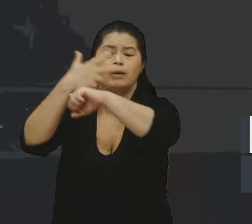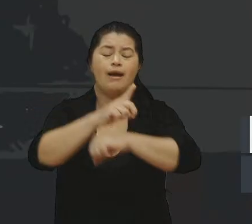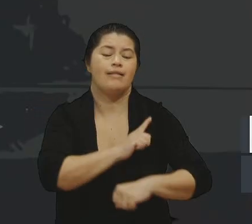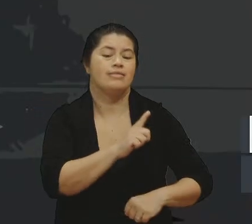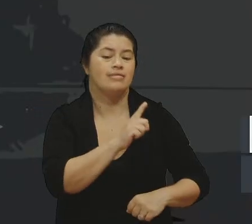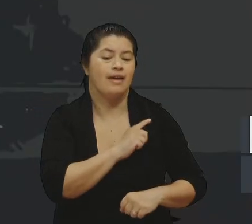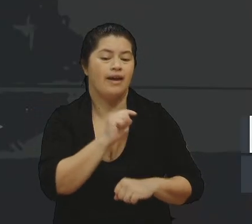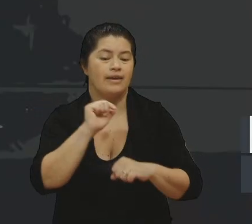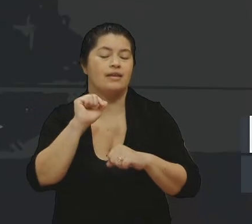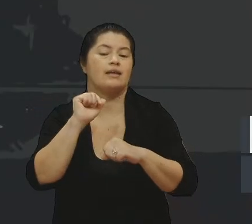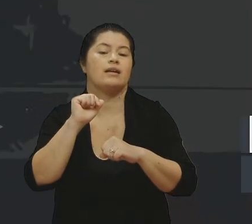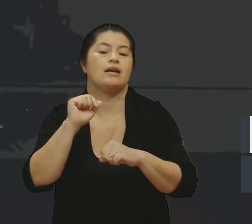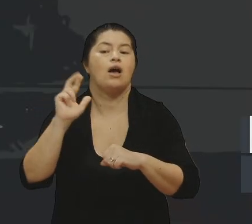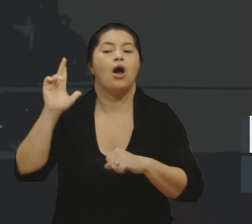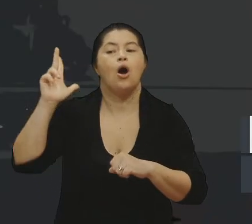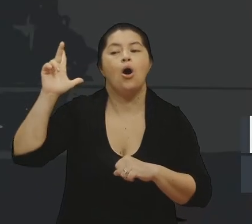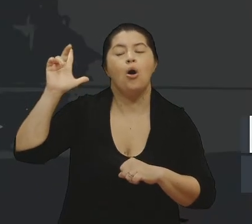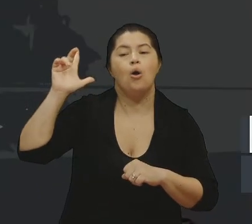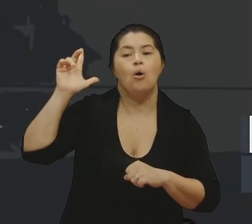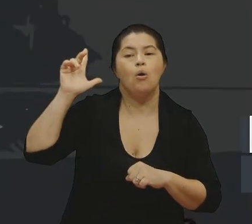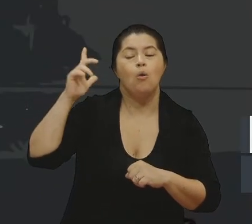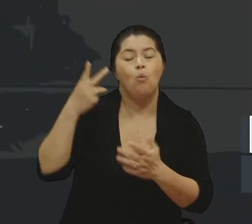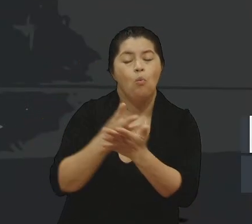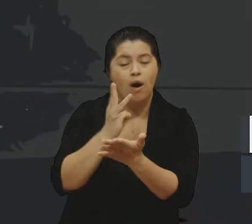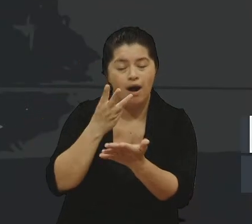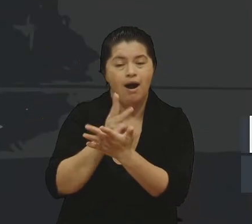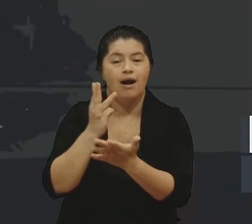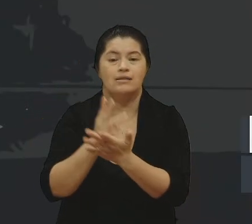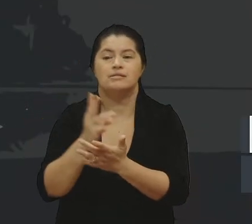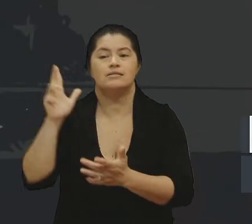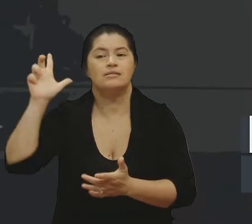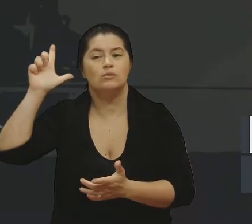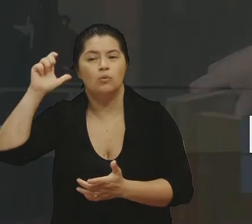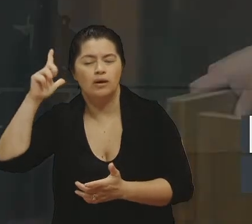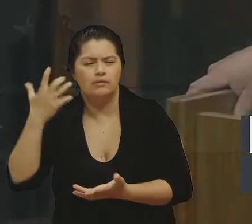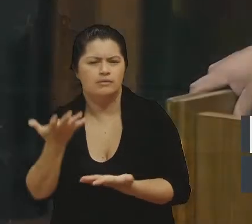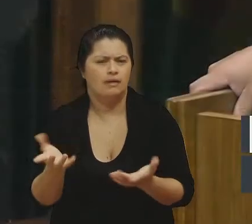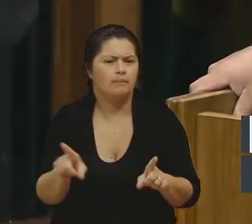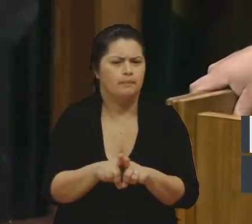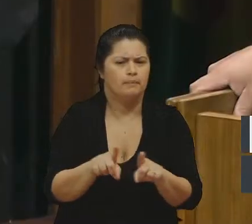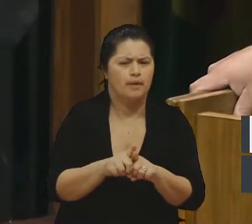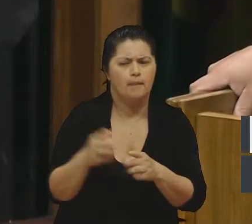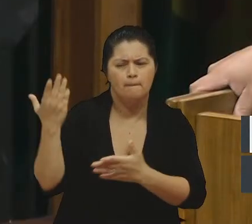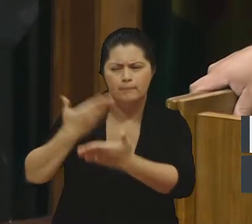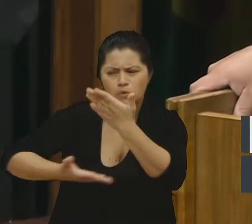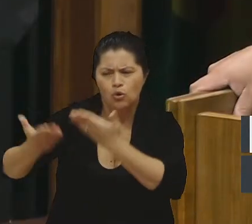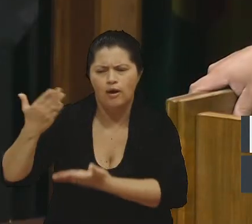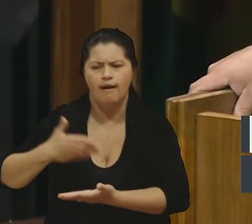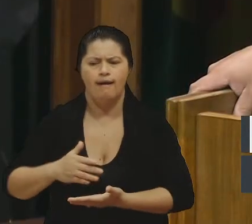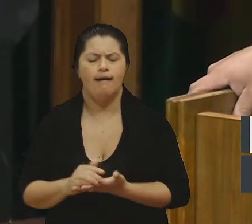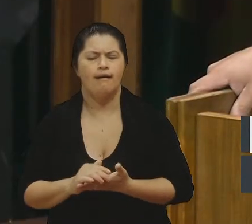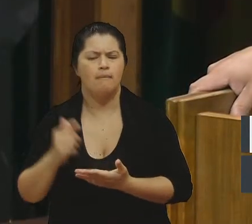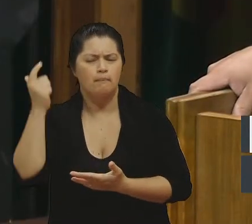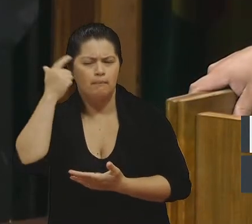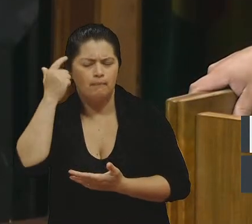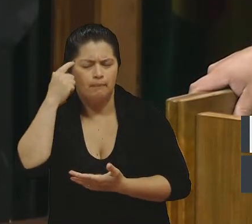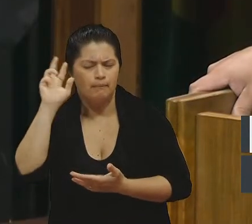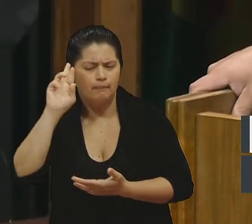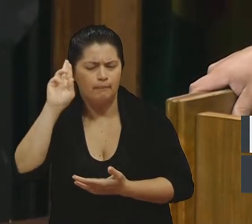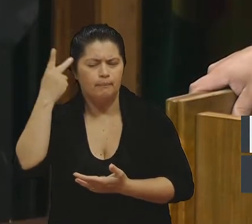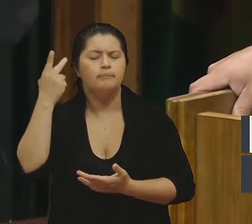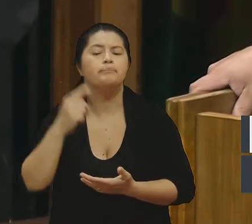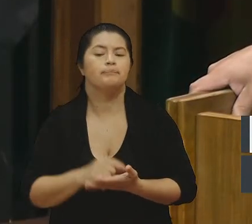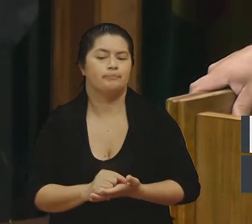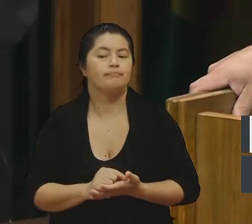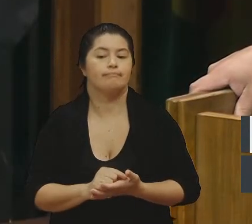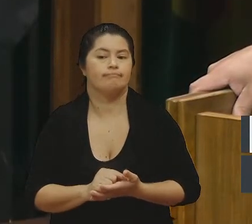meu Instagram. Eu sou super acessível, adoro conversar com outros empresários, trocar ideia, porque eu sempre aprendo alguma coisa. Então, estou aí